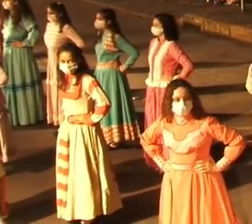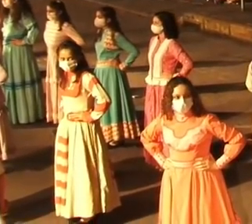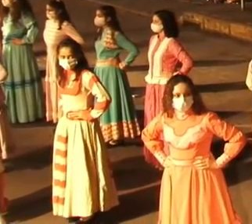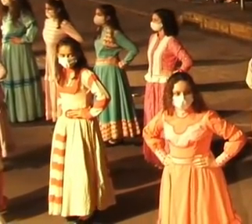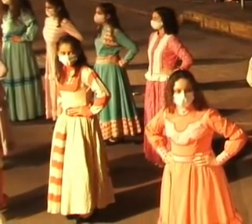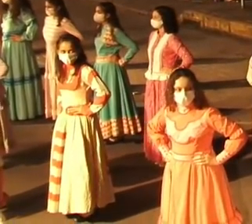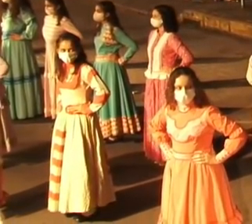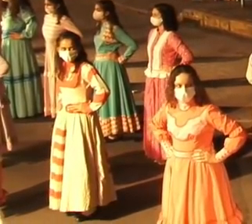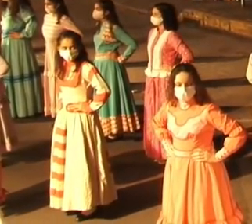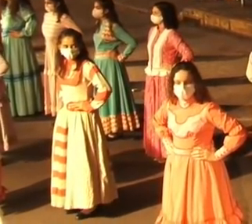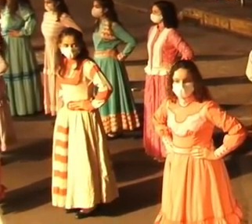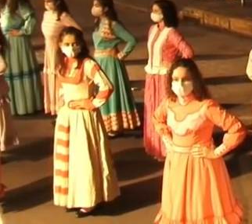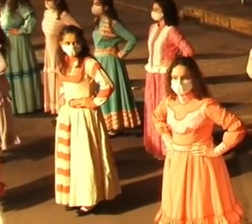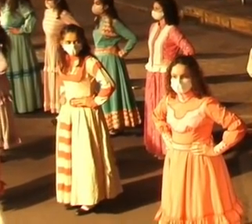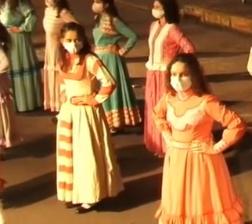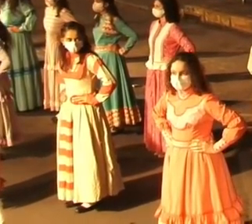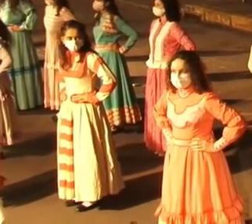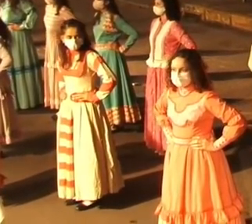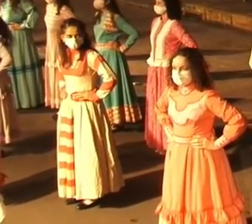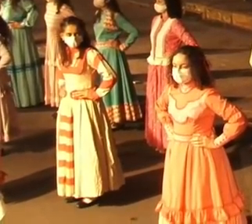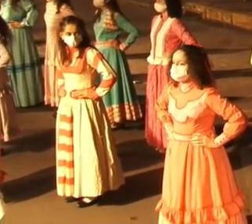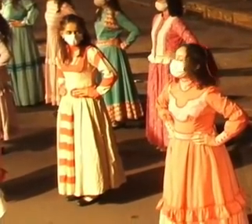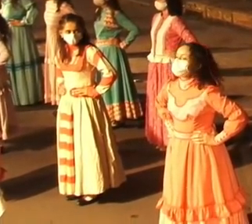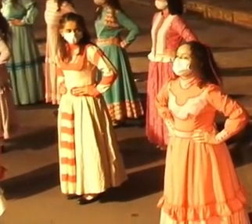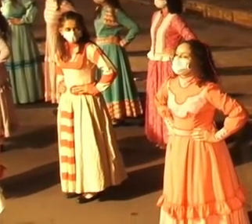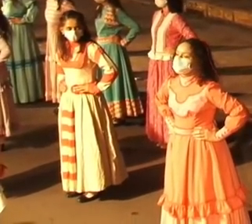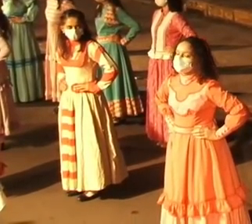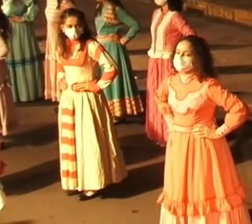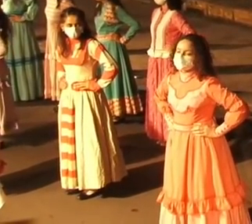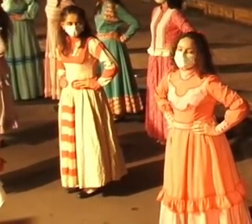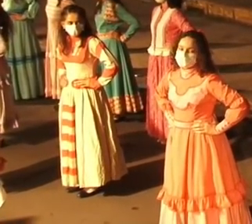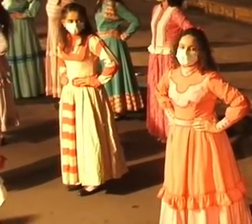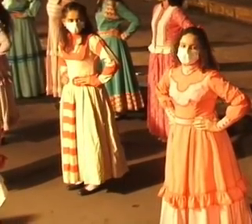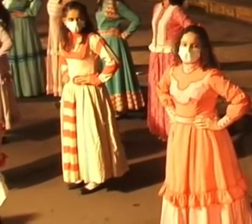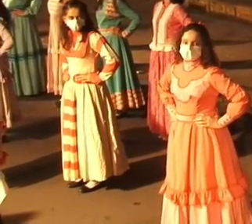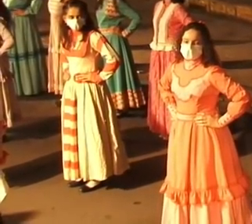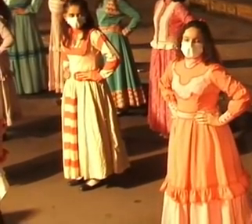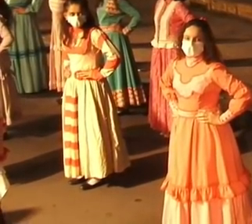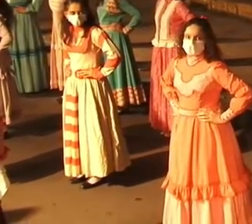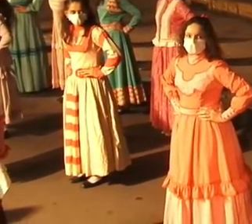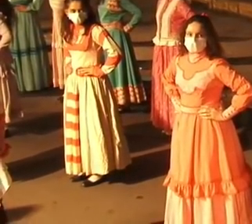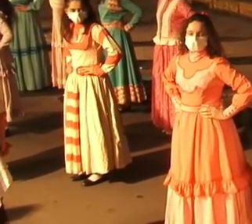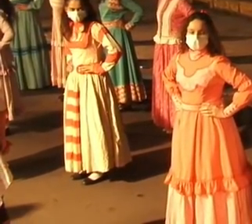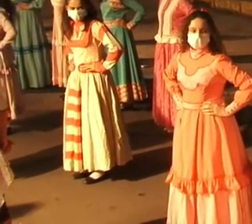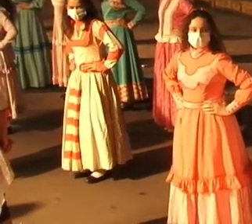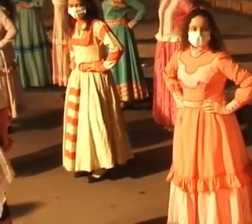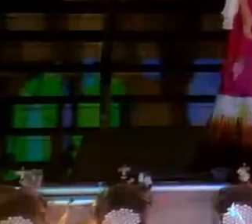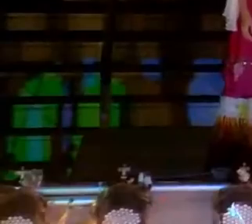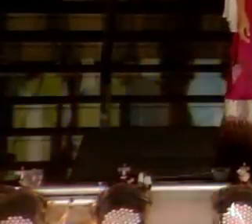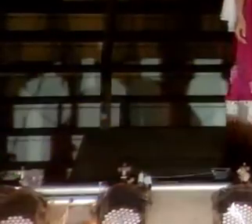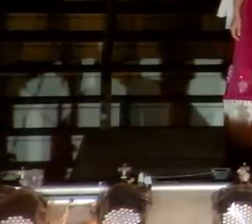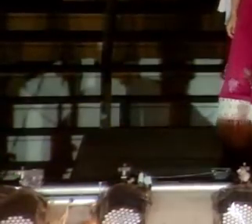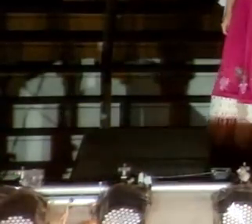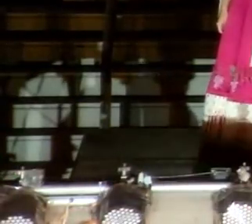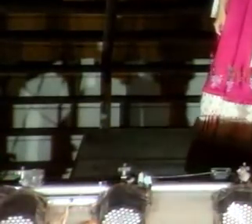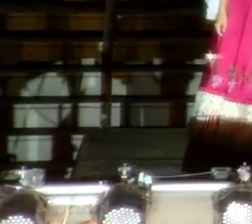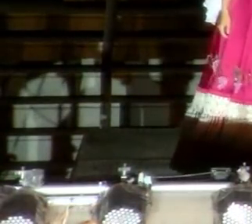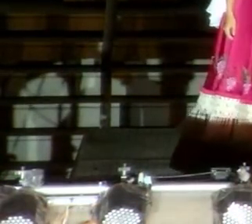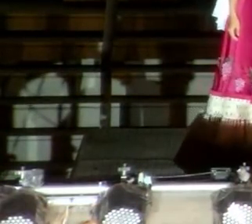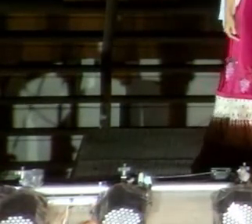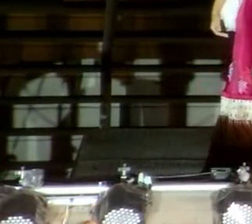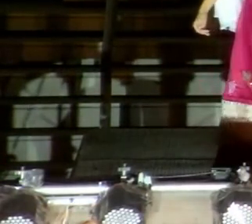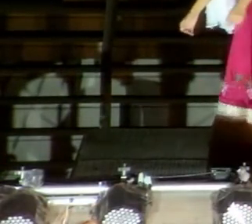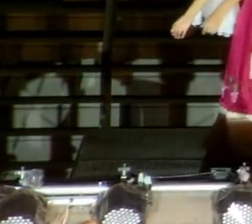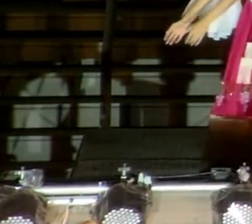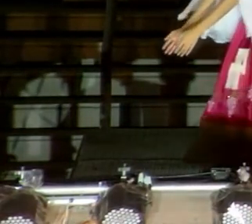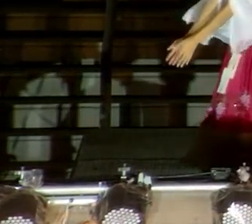né? Talvez os mais jovens não lembram do seriado, do tempo da Era um tipo, passava no final da